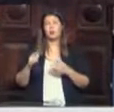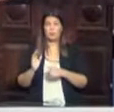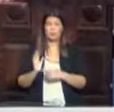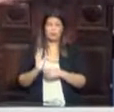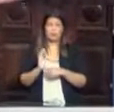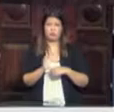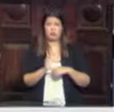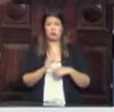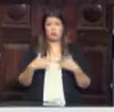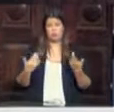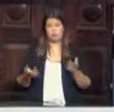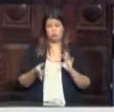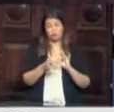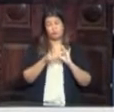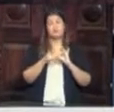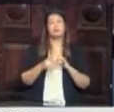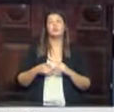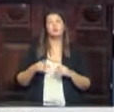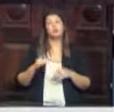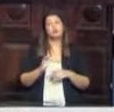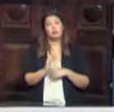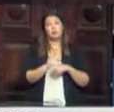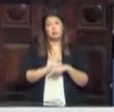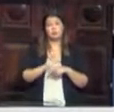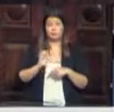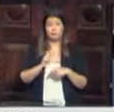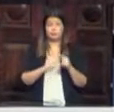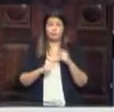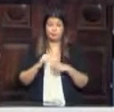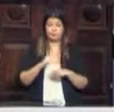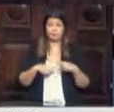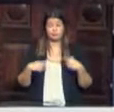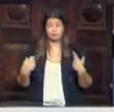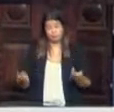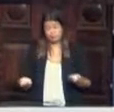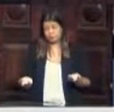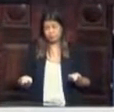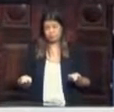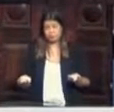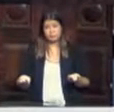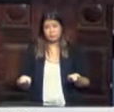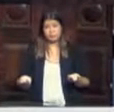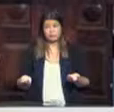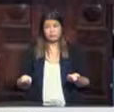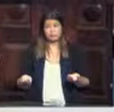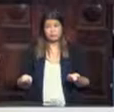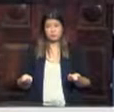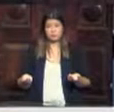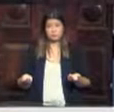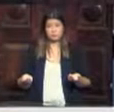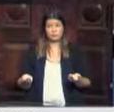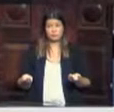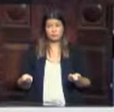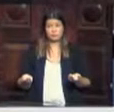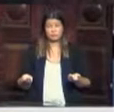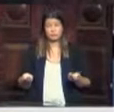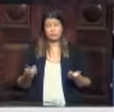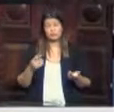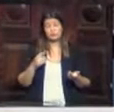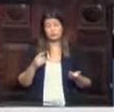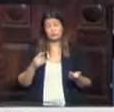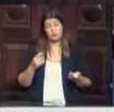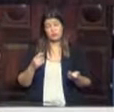Segundo as afirmações lá, é que um salão só estava sendo suficiente e necessário para atender a